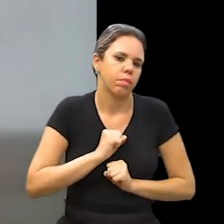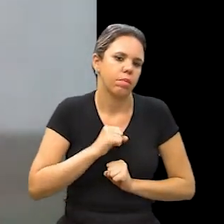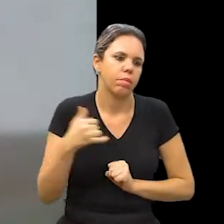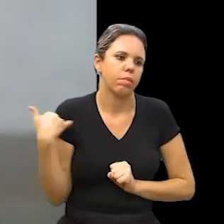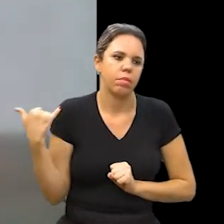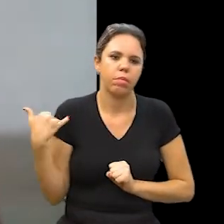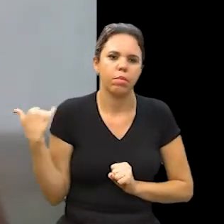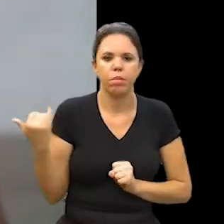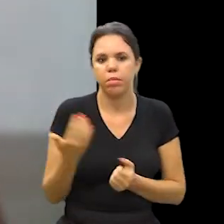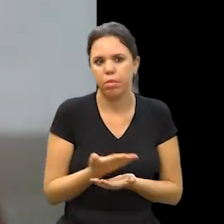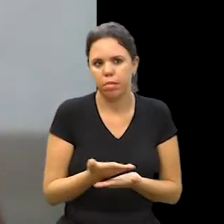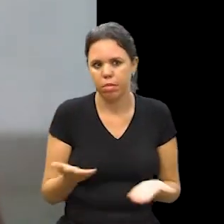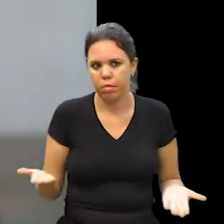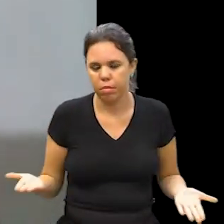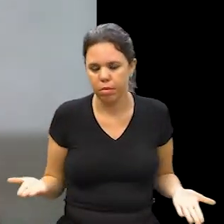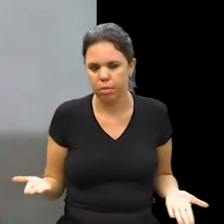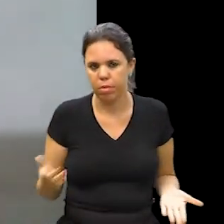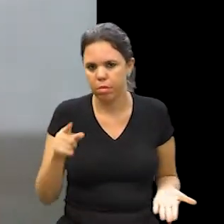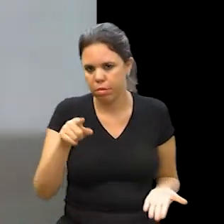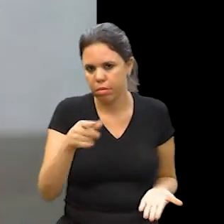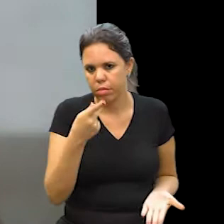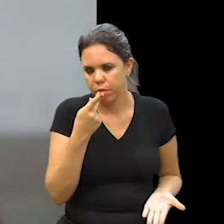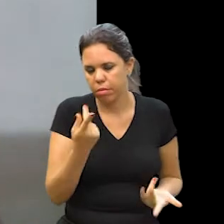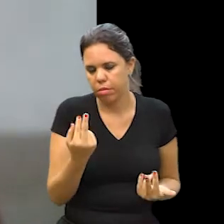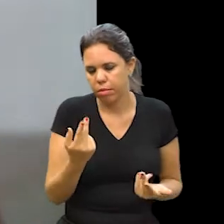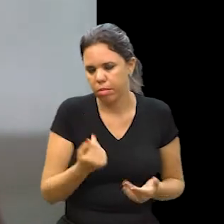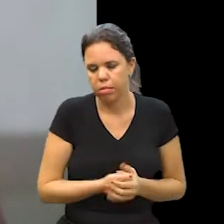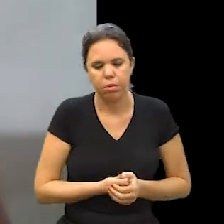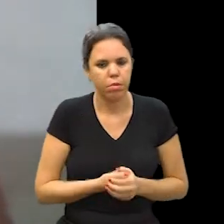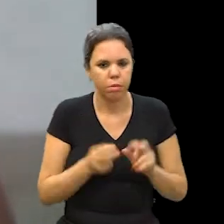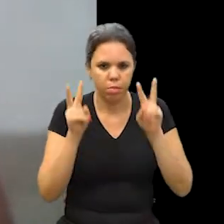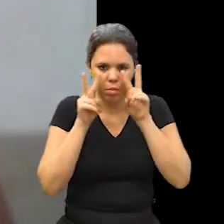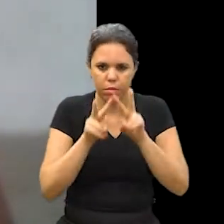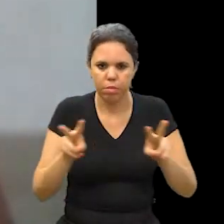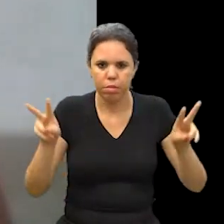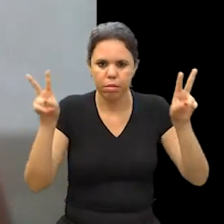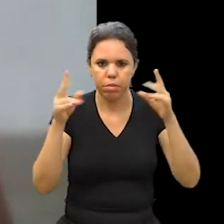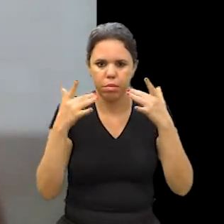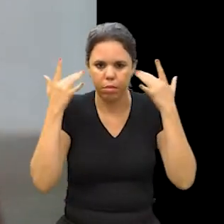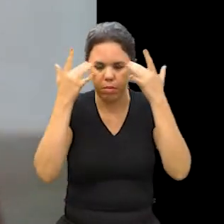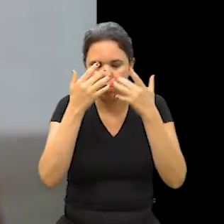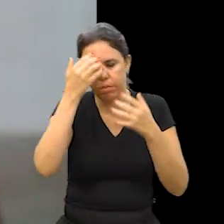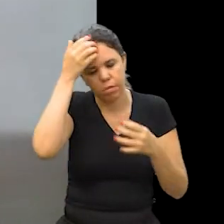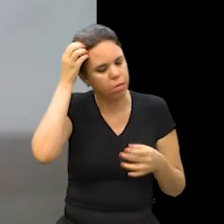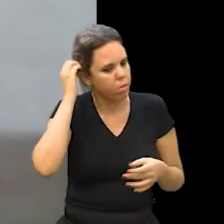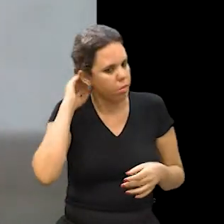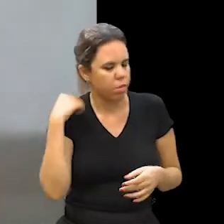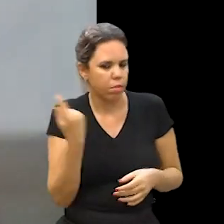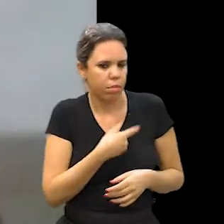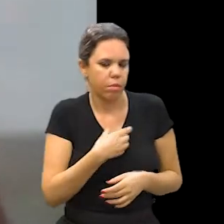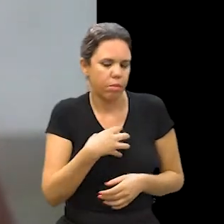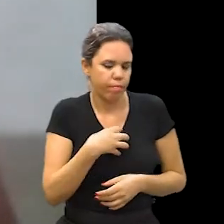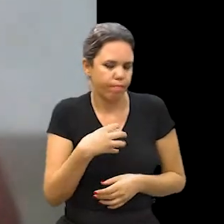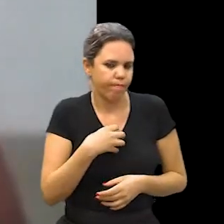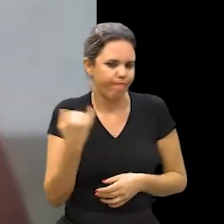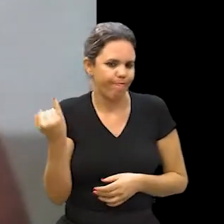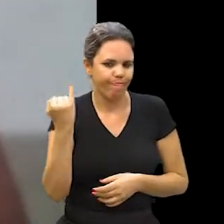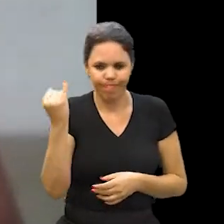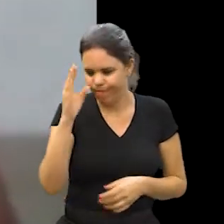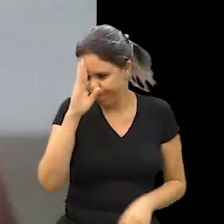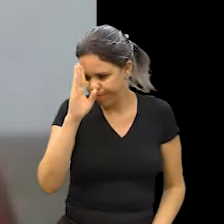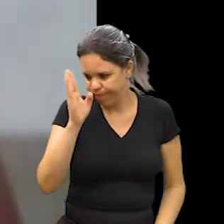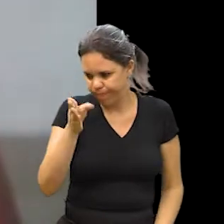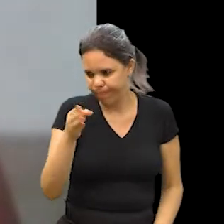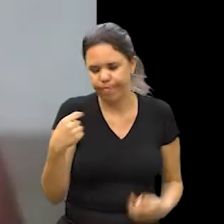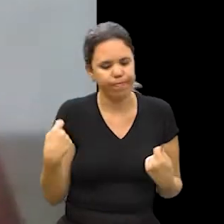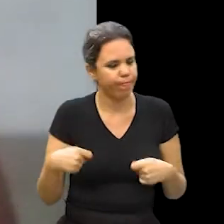de idade aí, e como você bem disse, Mariana, a visão é dos nossos sentidos que mais